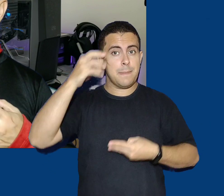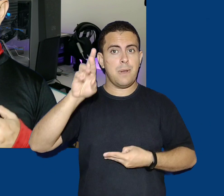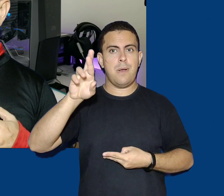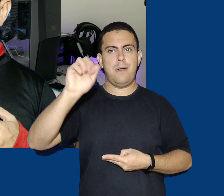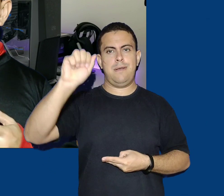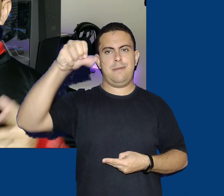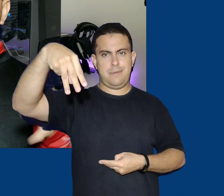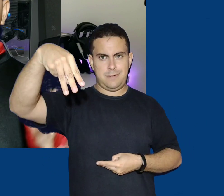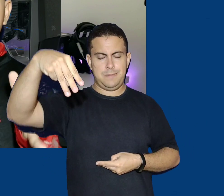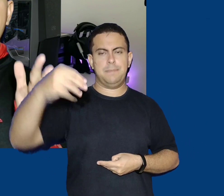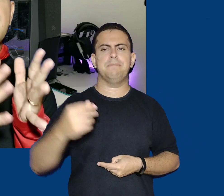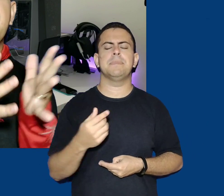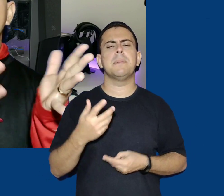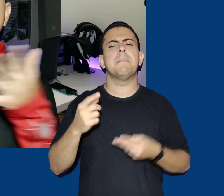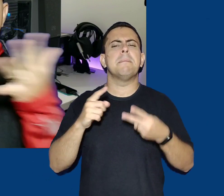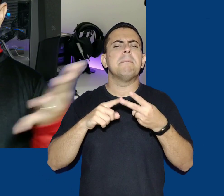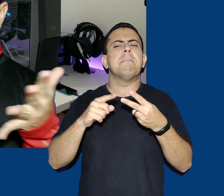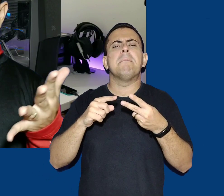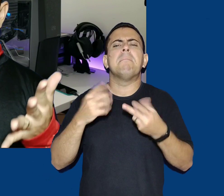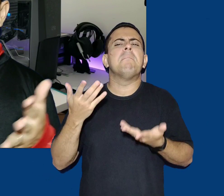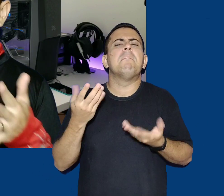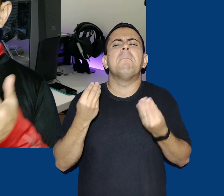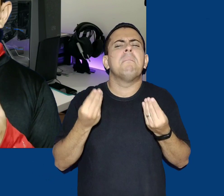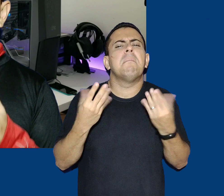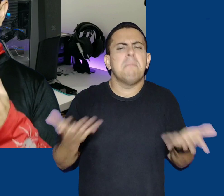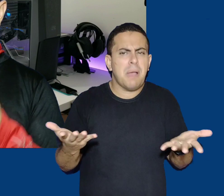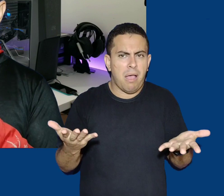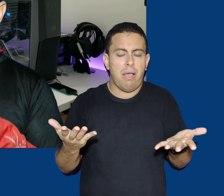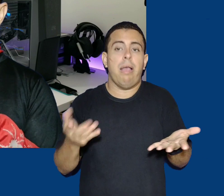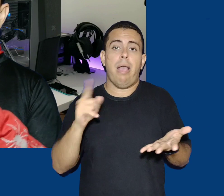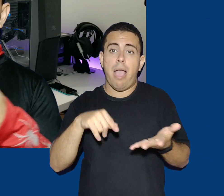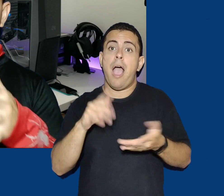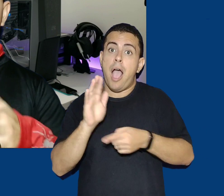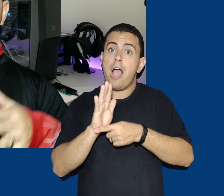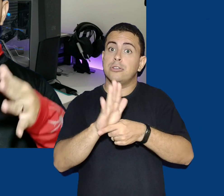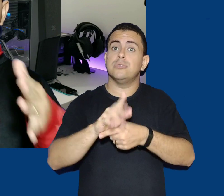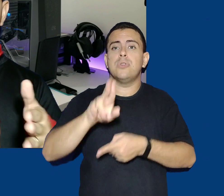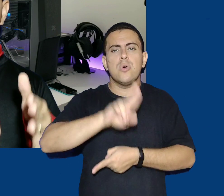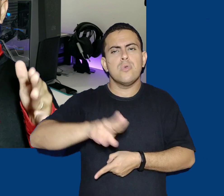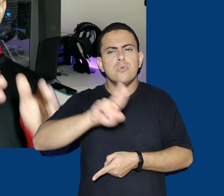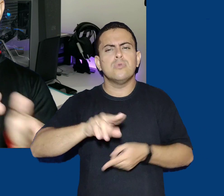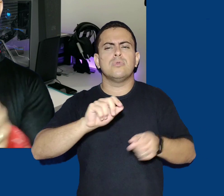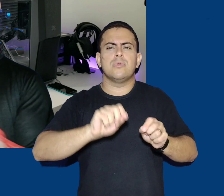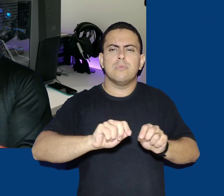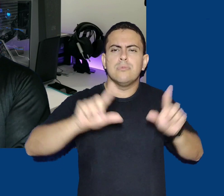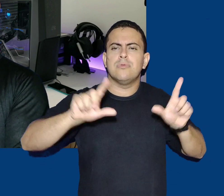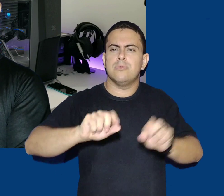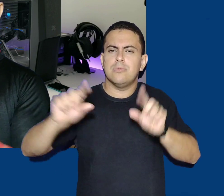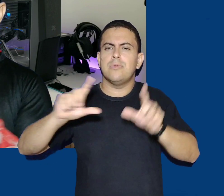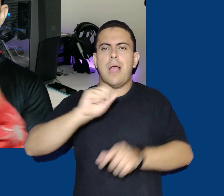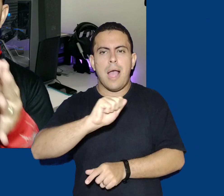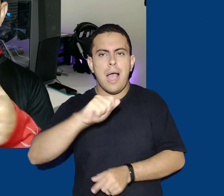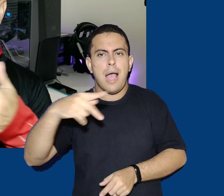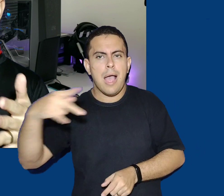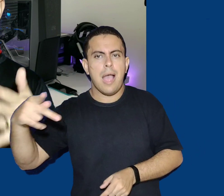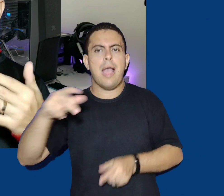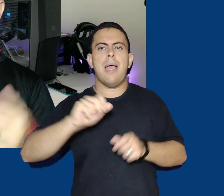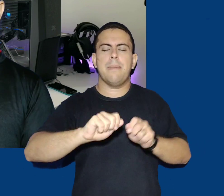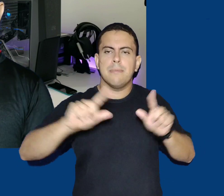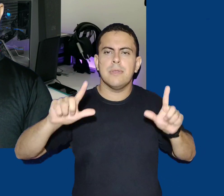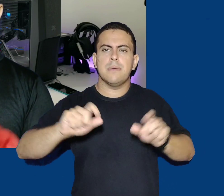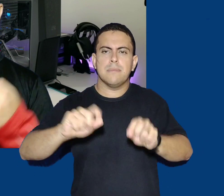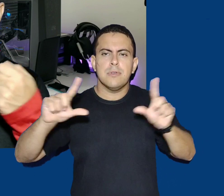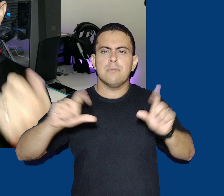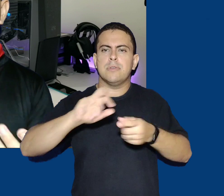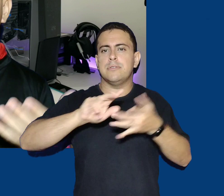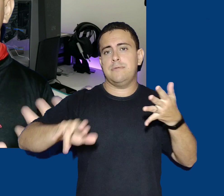é a memória RAM. A memória RAM para que serve? Então a memória RAM ela vai auxiliar no seu uso de vários apps ao mesmo tempo. Por